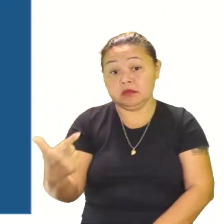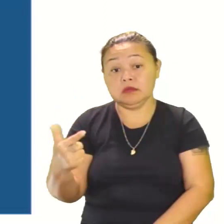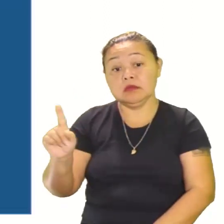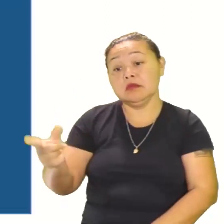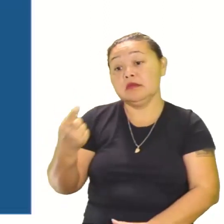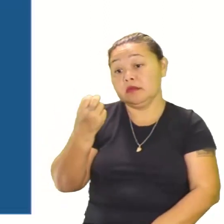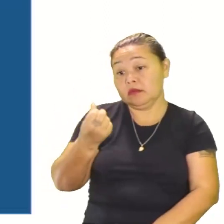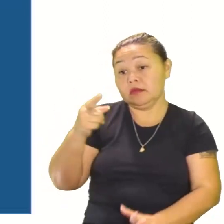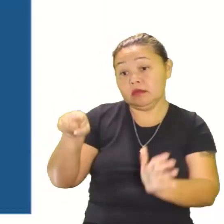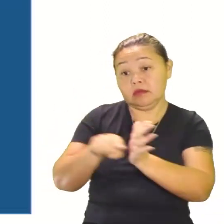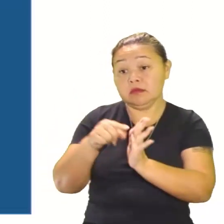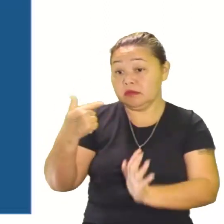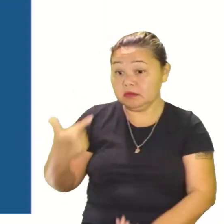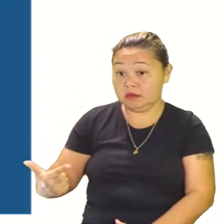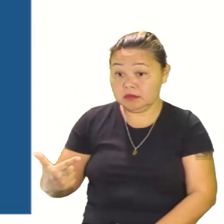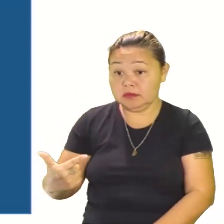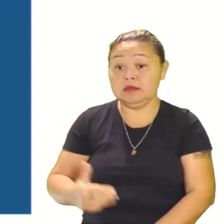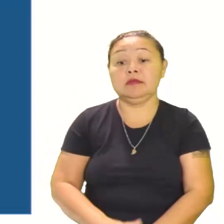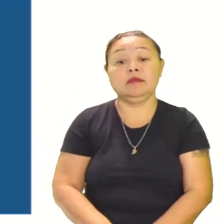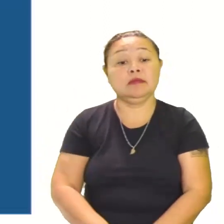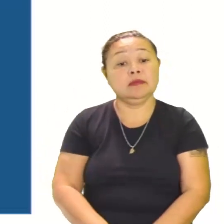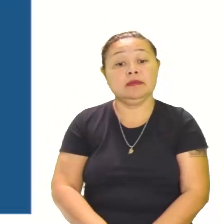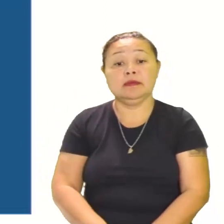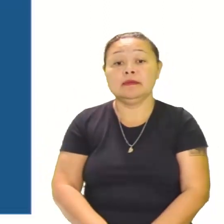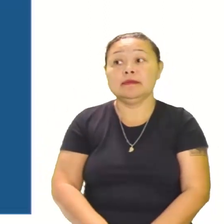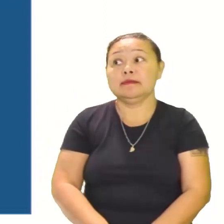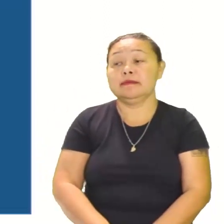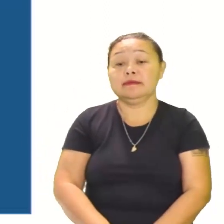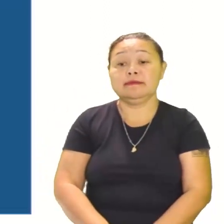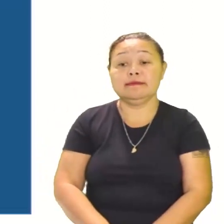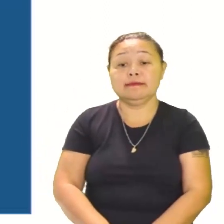e 2, 6 e menos 2.